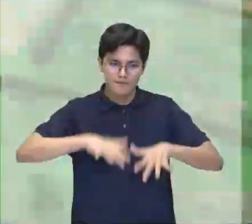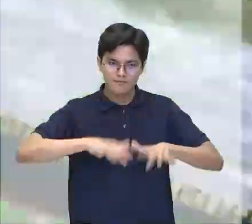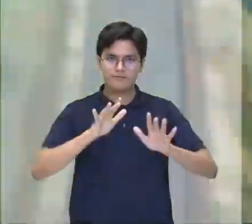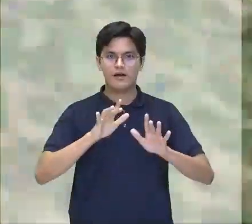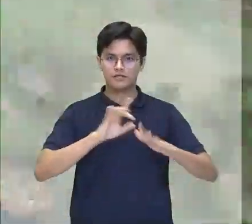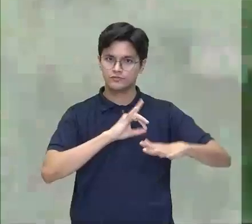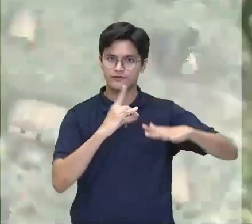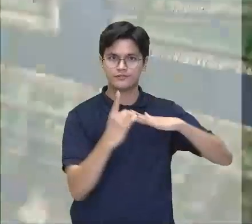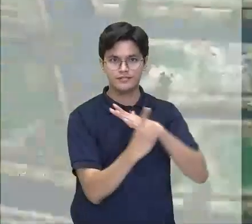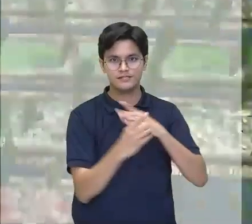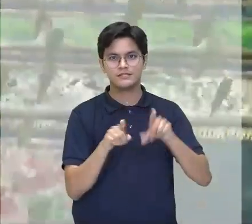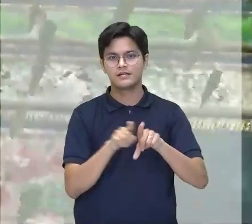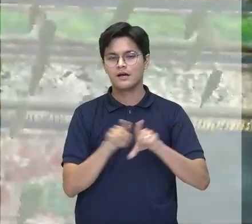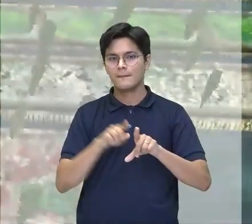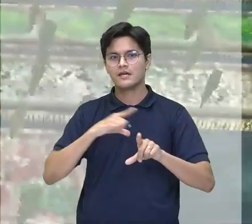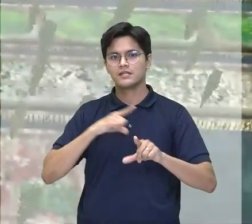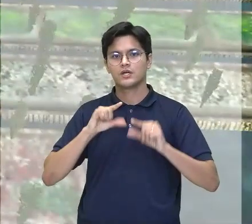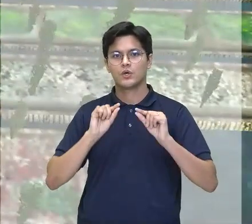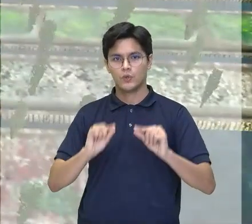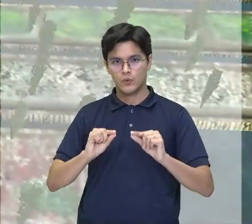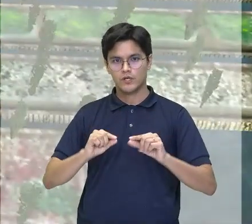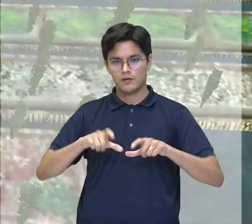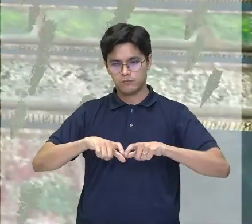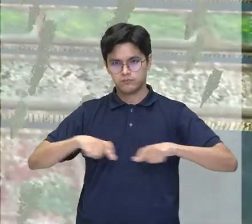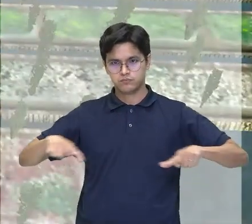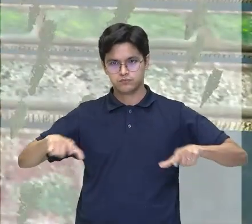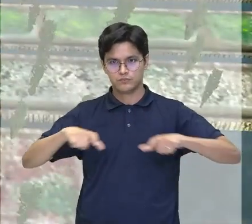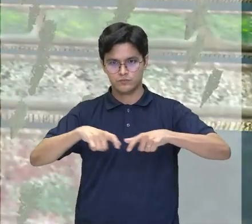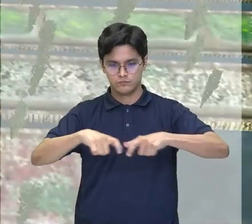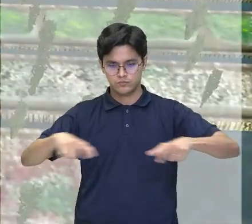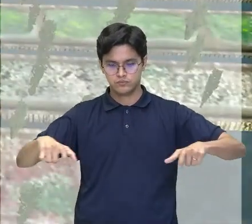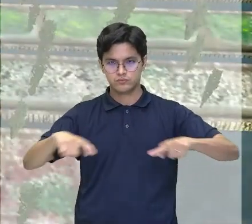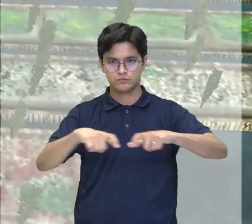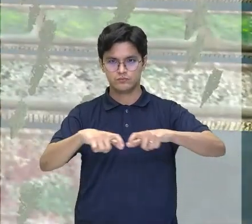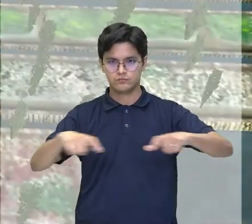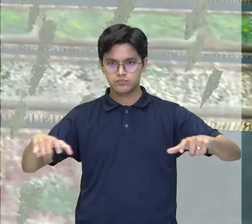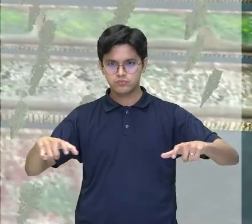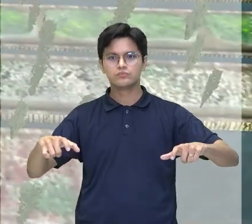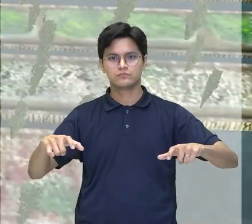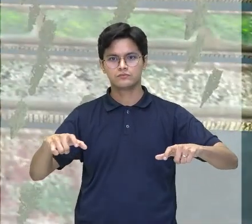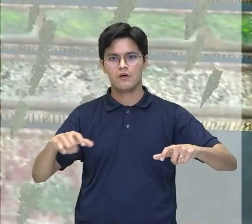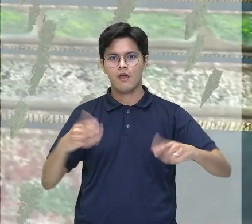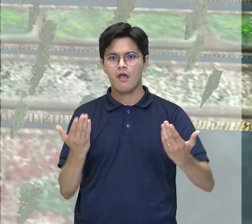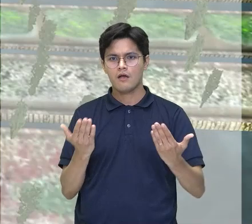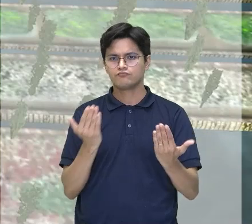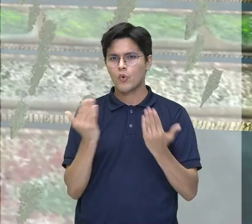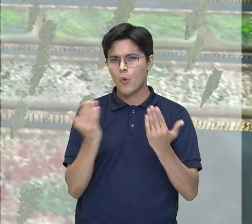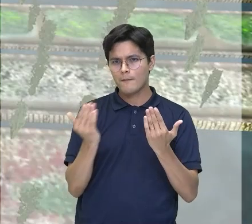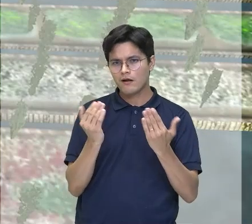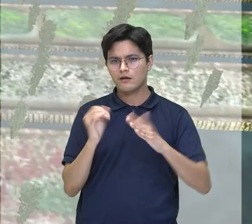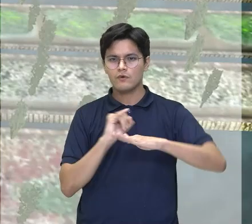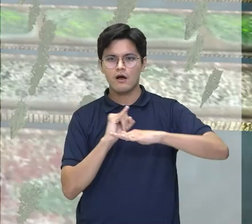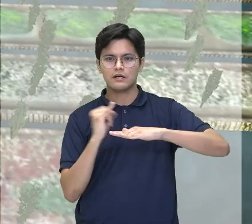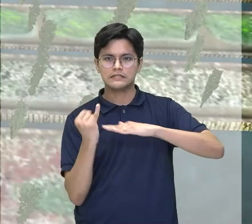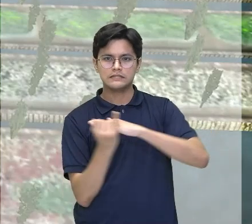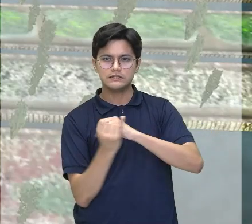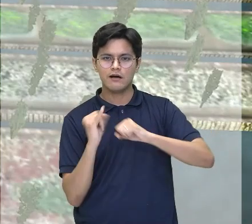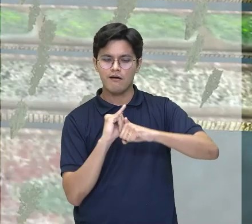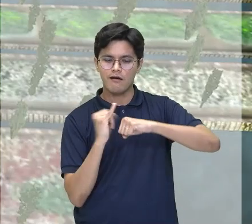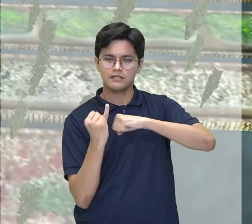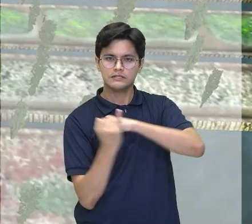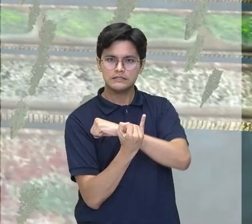presença das chinampas, que era uma espécie de ilhas artificiais. Então, os astecas